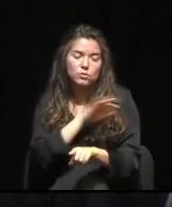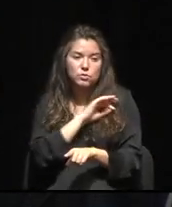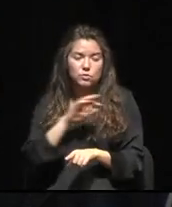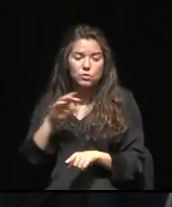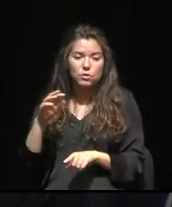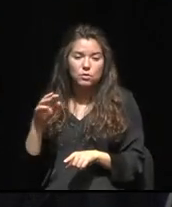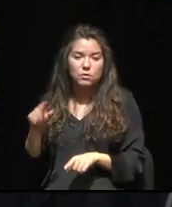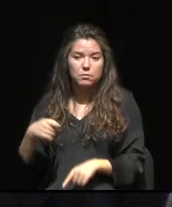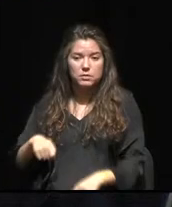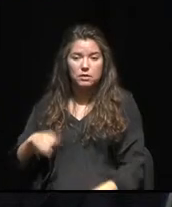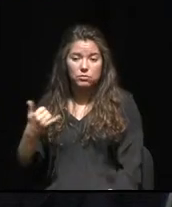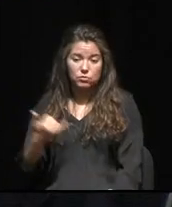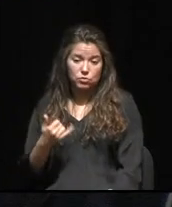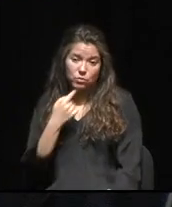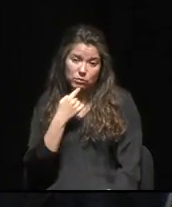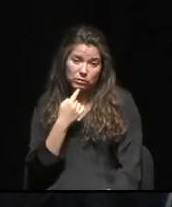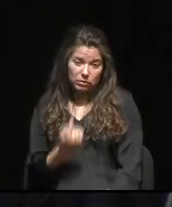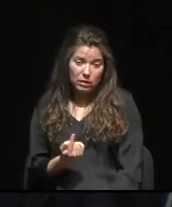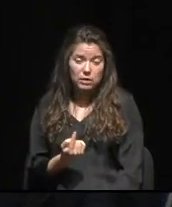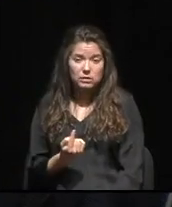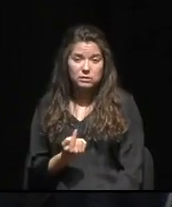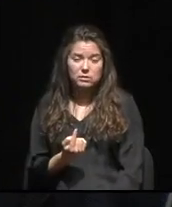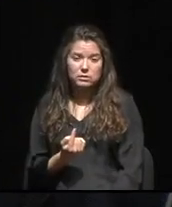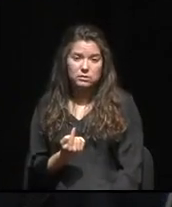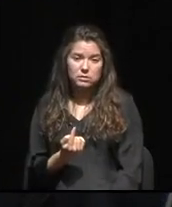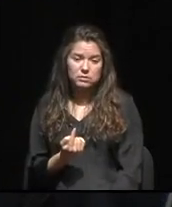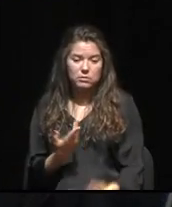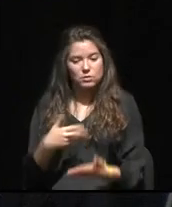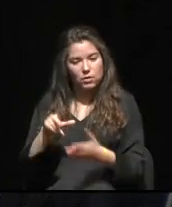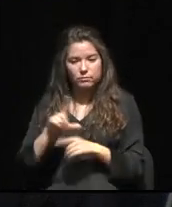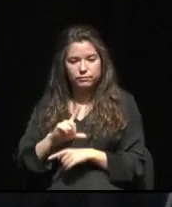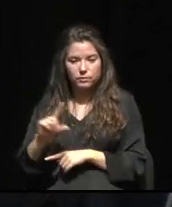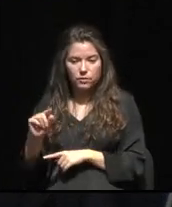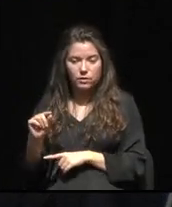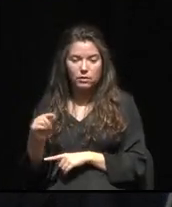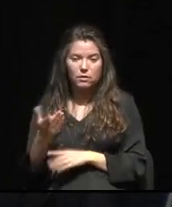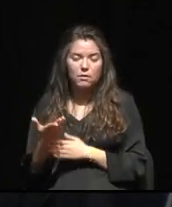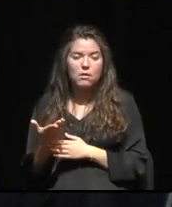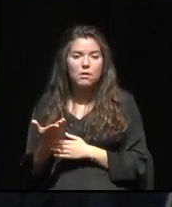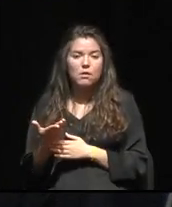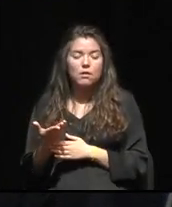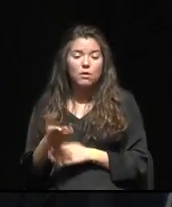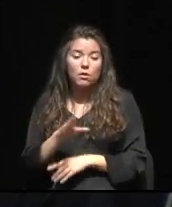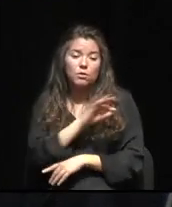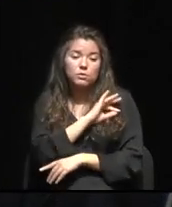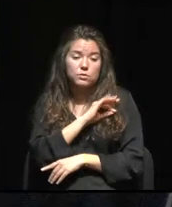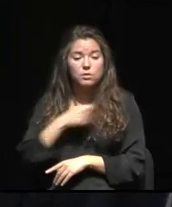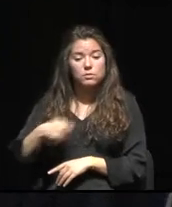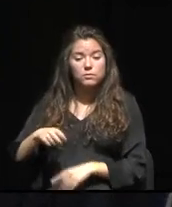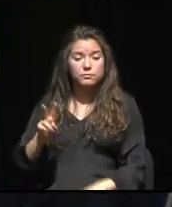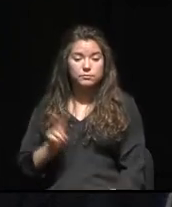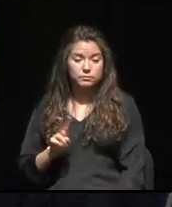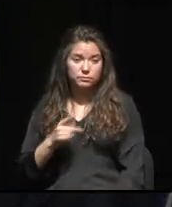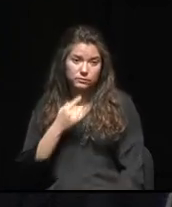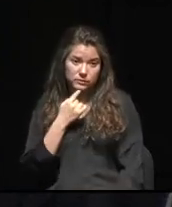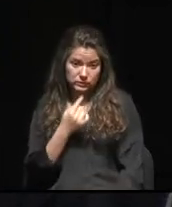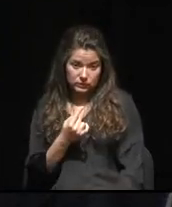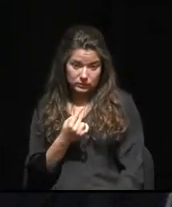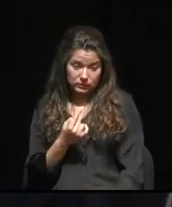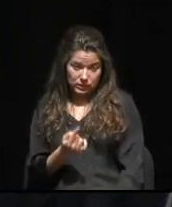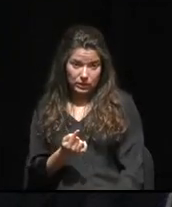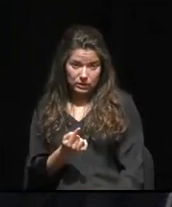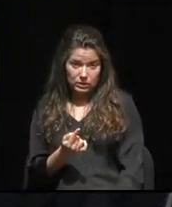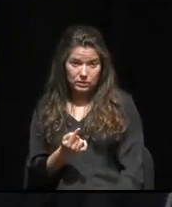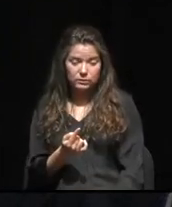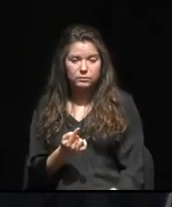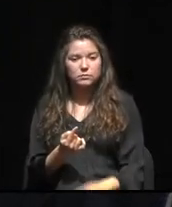que já não está mas que que de facto eh como o senhor vice-presidente eh nos disse